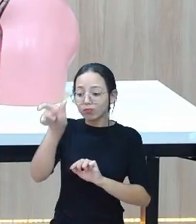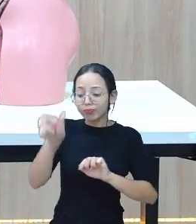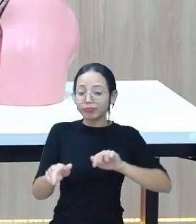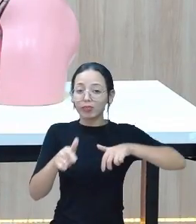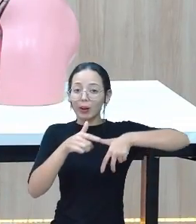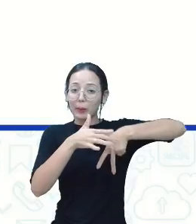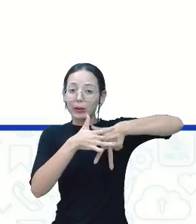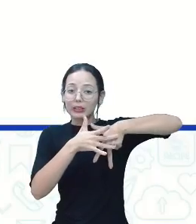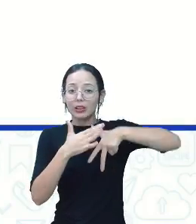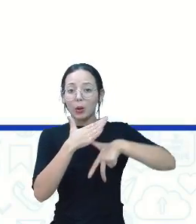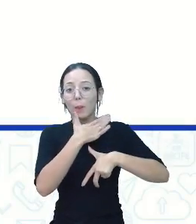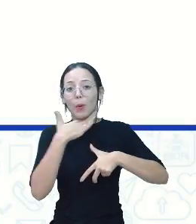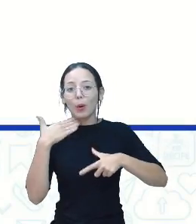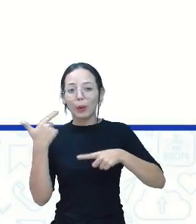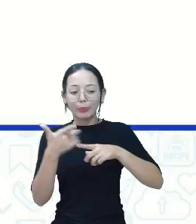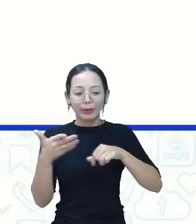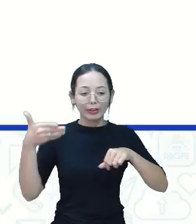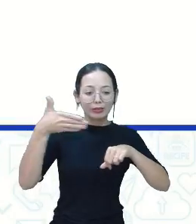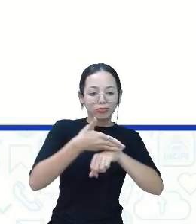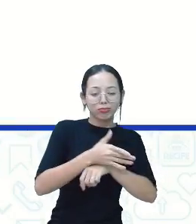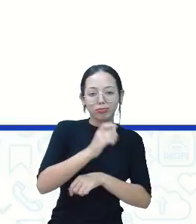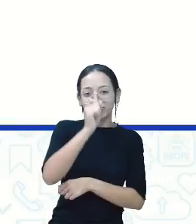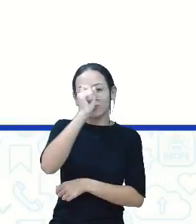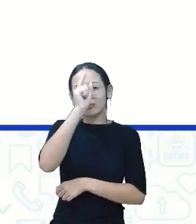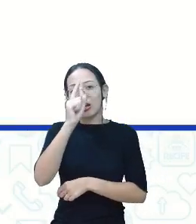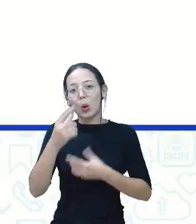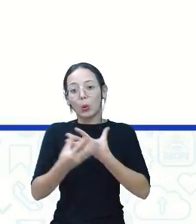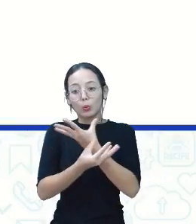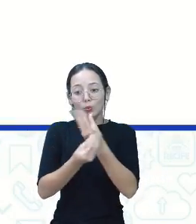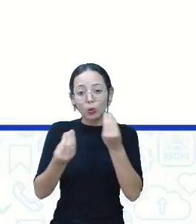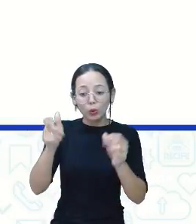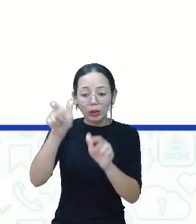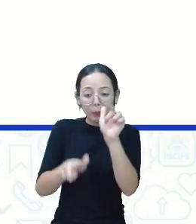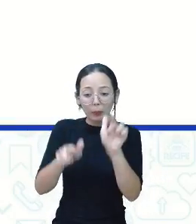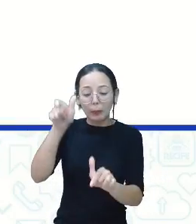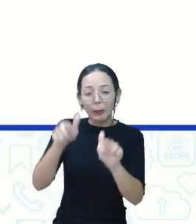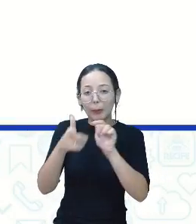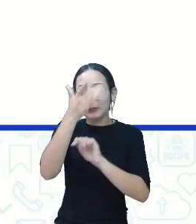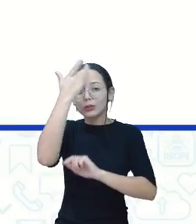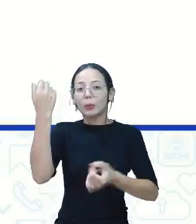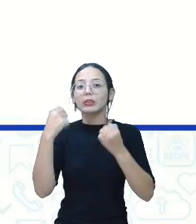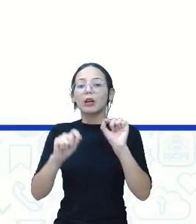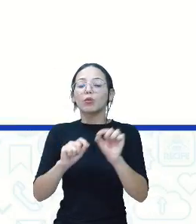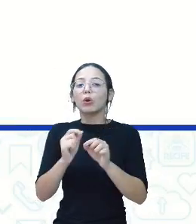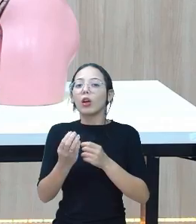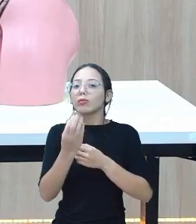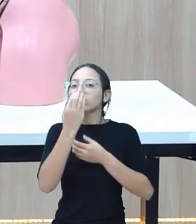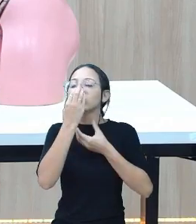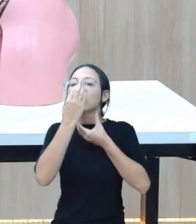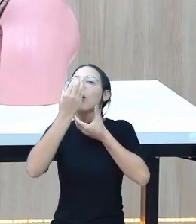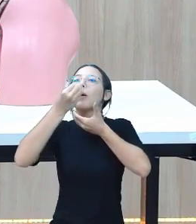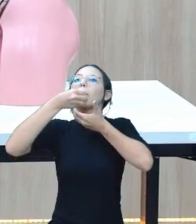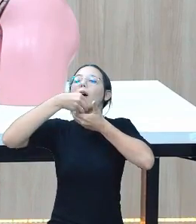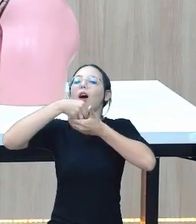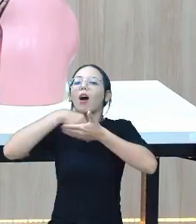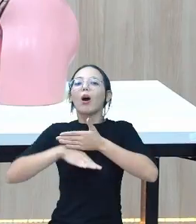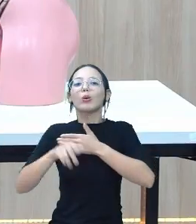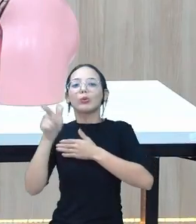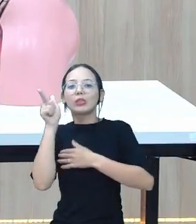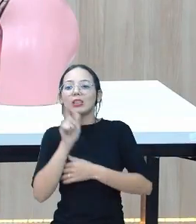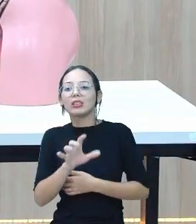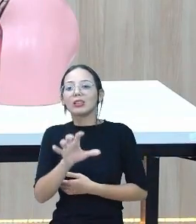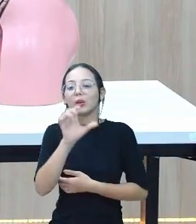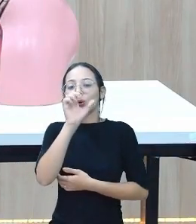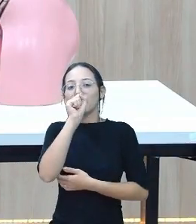óbito durante a internação. Muitas pessoas precisaram ser entubadas para que pudessem respirar melhor.